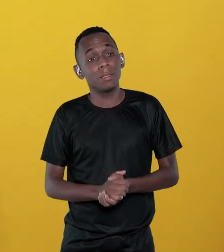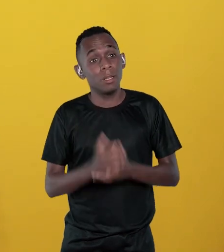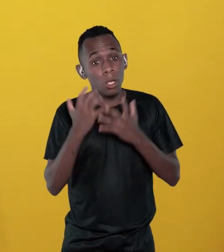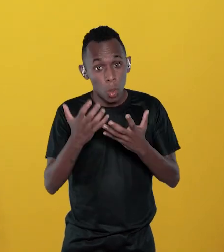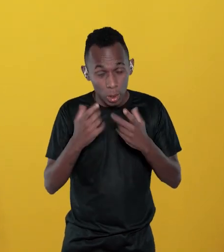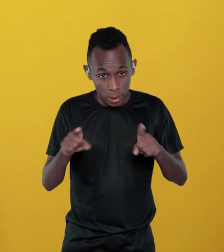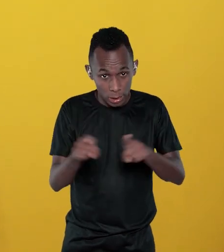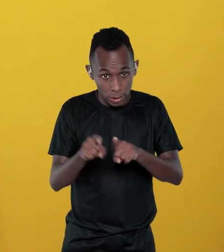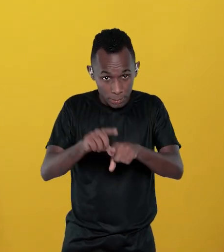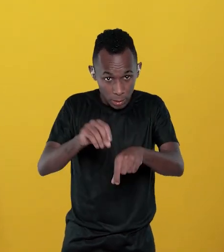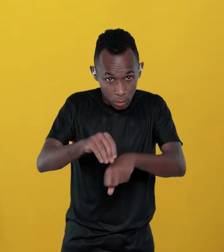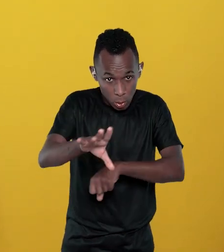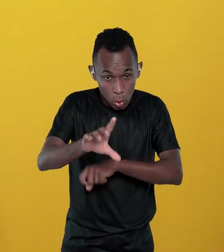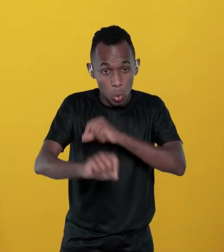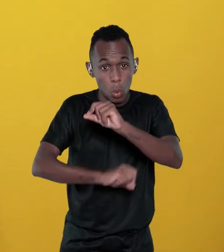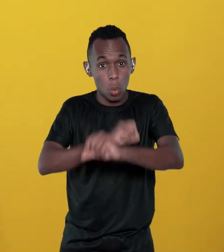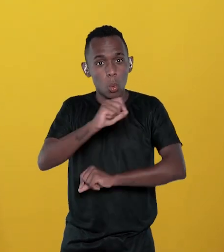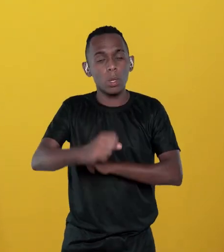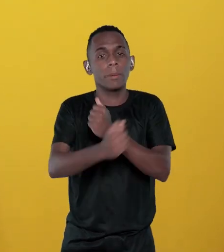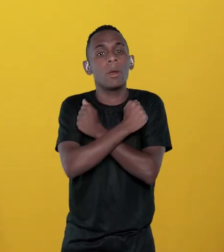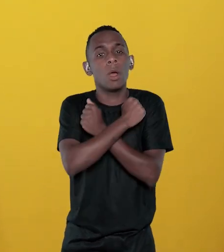Você é uma boa perguntadeira.